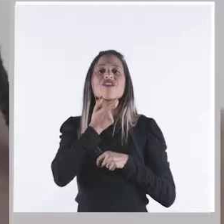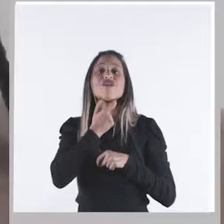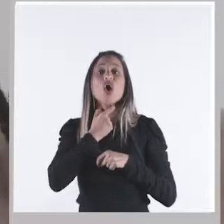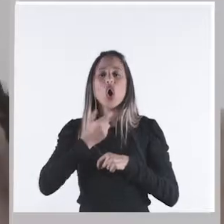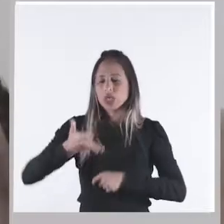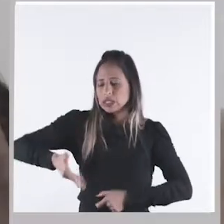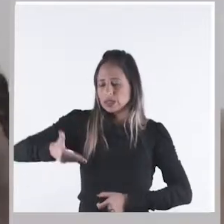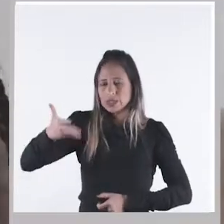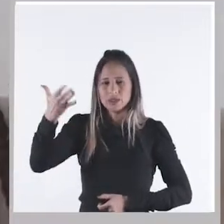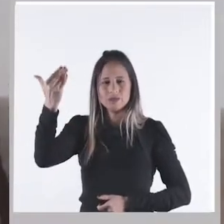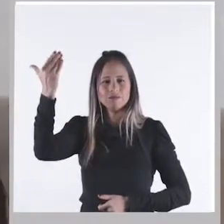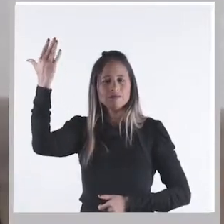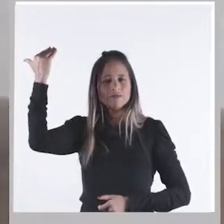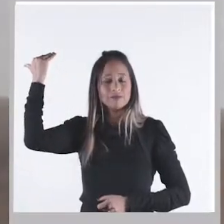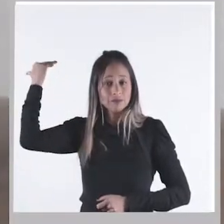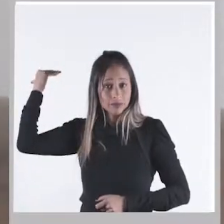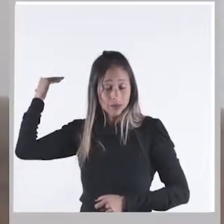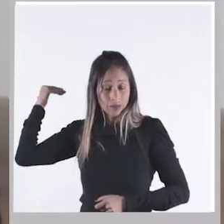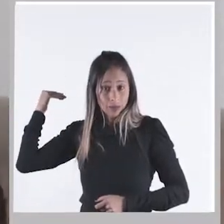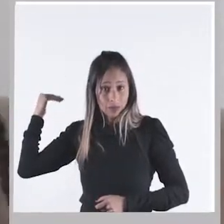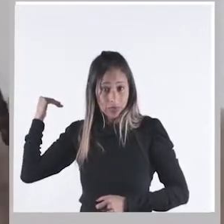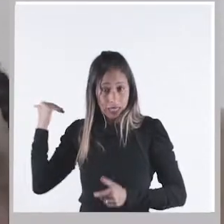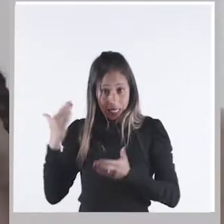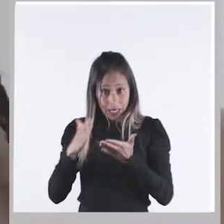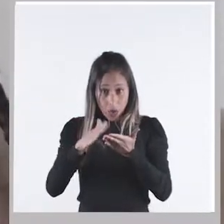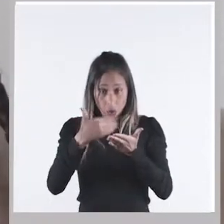Ancestralidade. E o livro, você